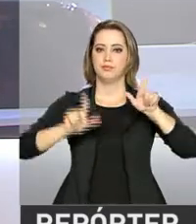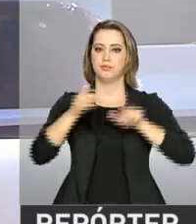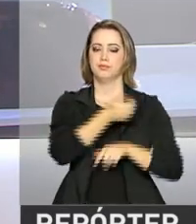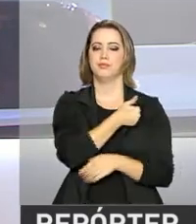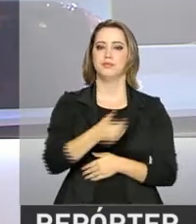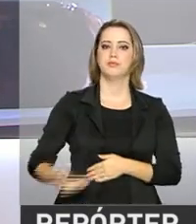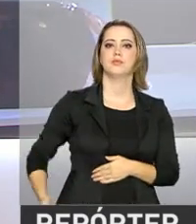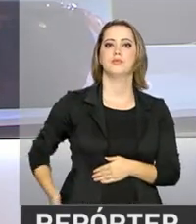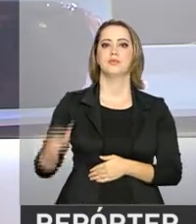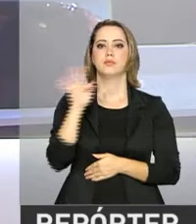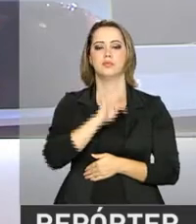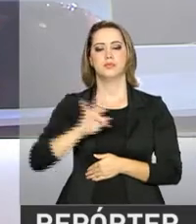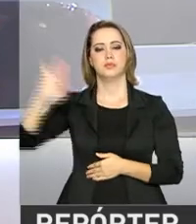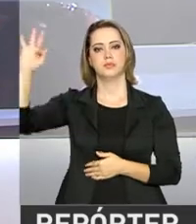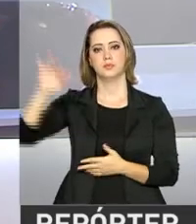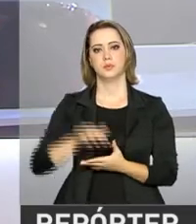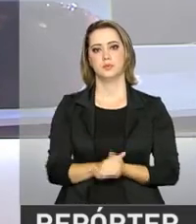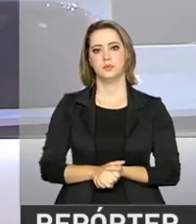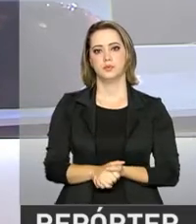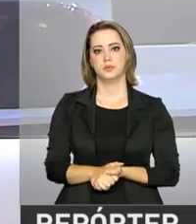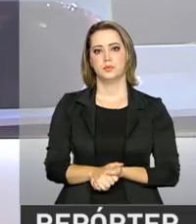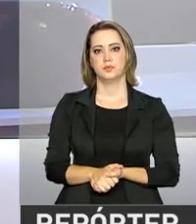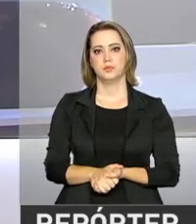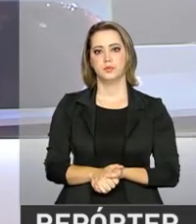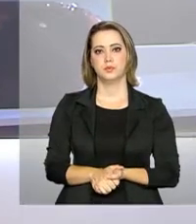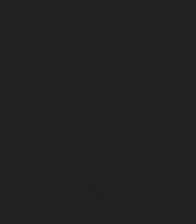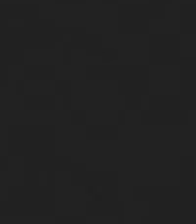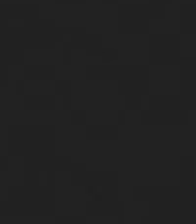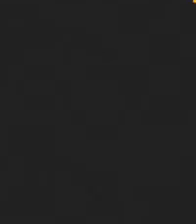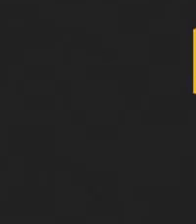gente nbr a tv do governo federal